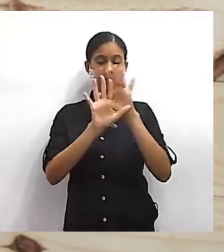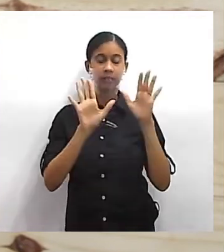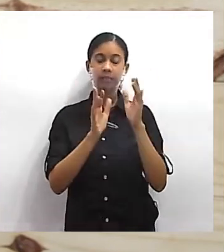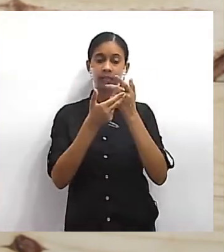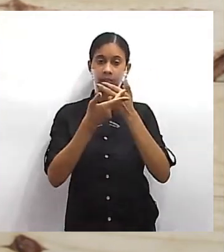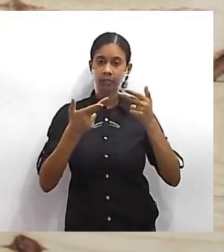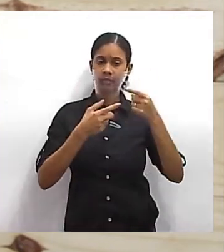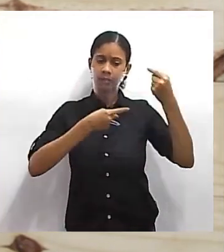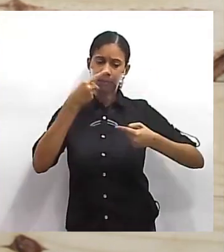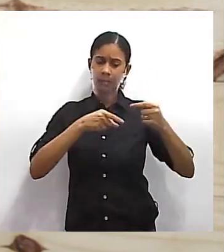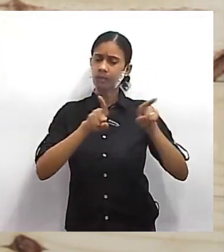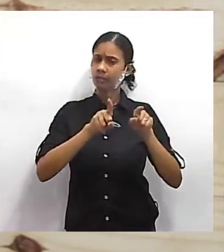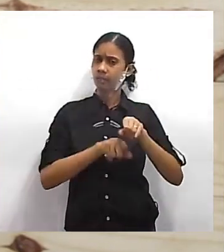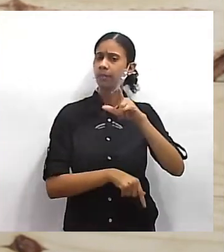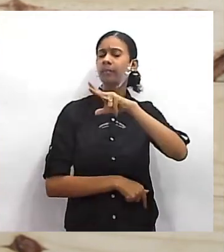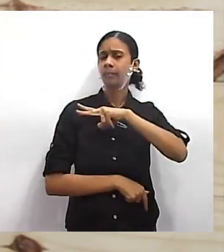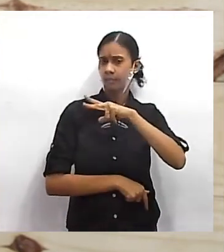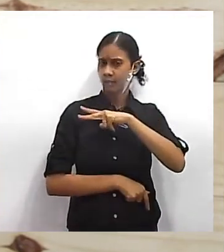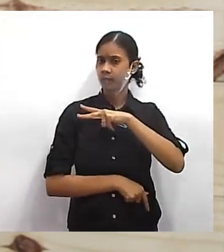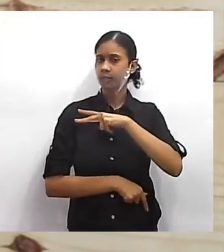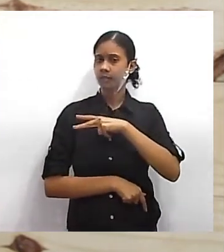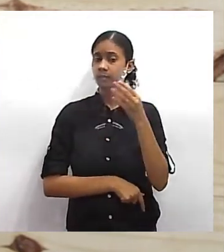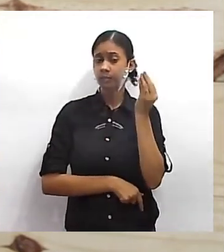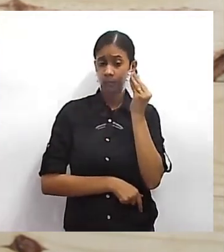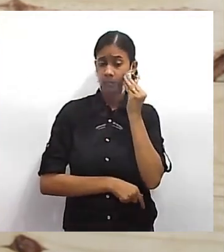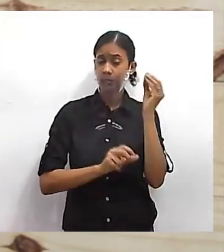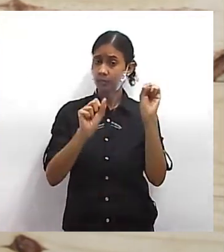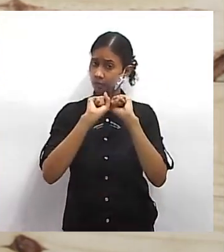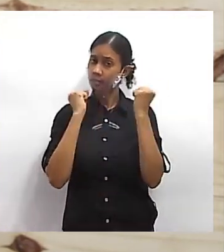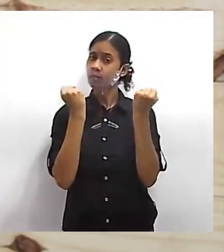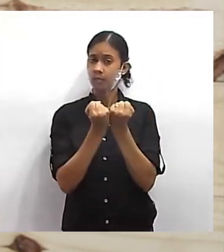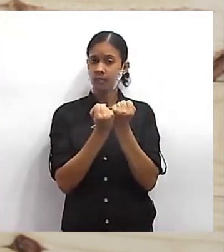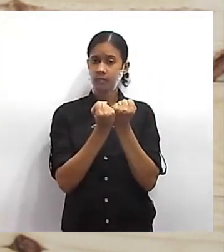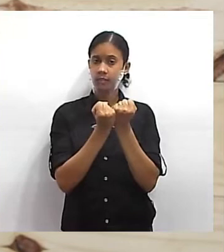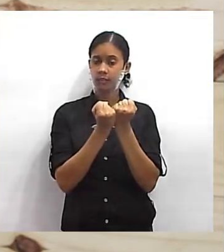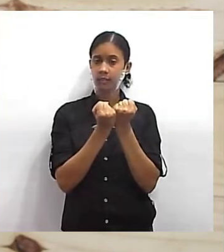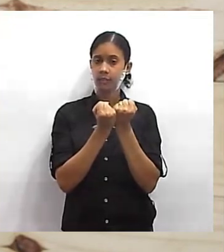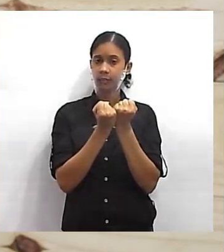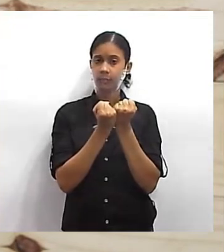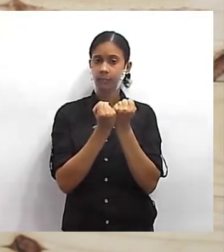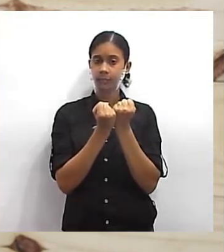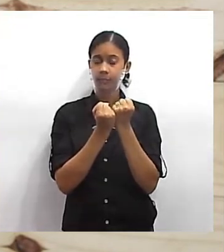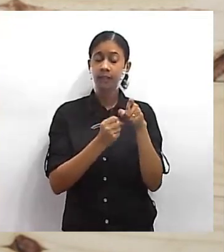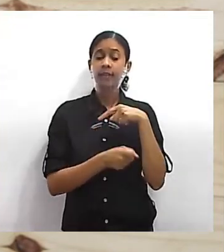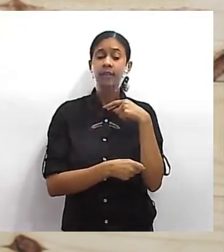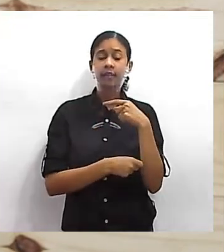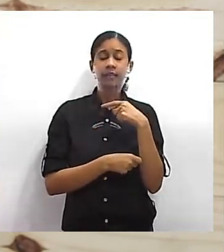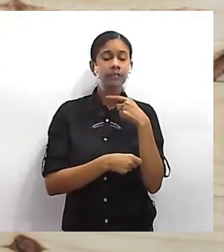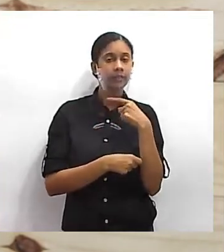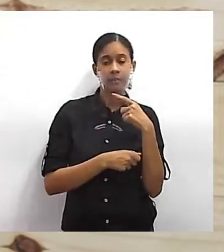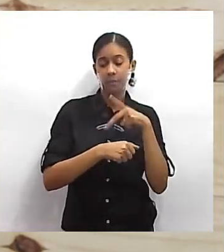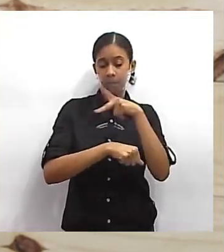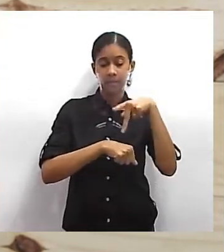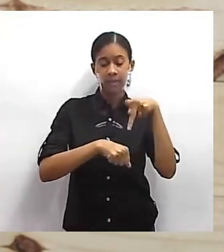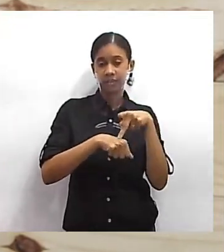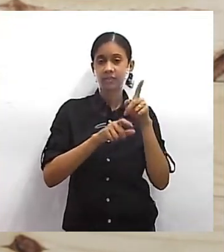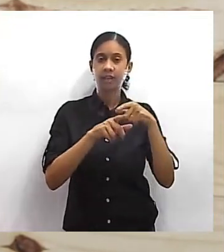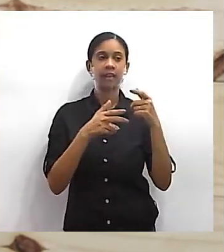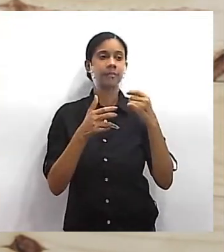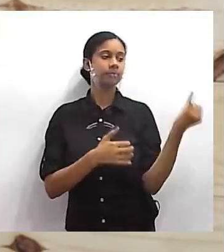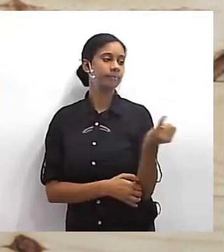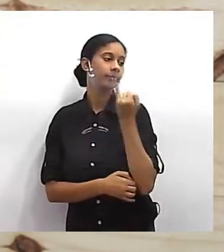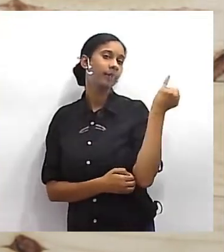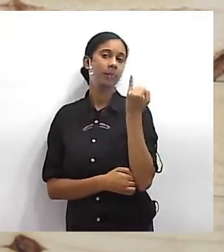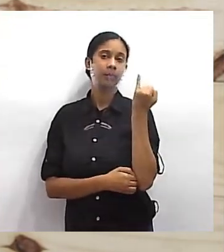esfera pública e privada e oportunidades sociais. Nenhum país se tornou uma grande potência mundial